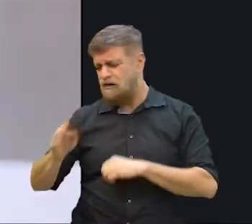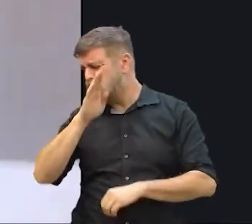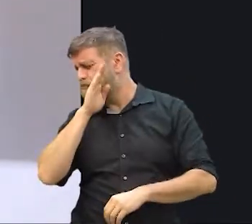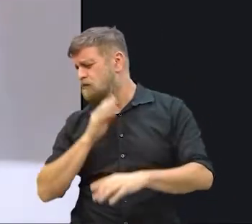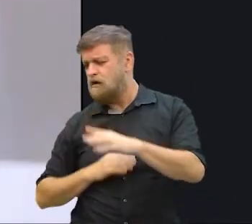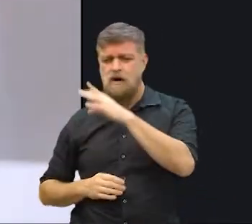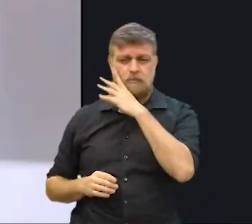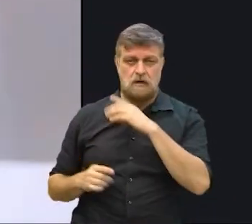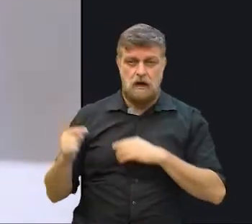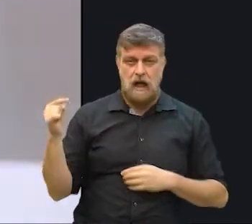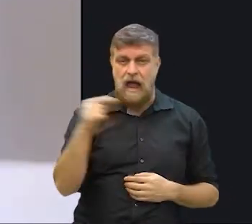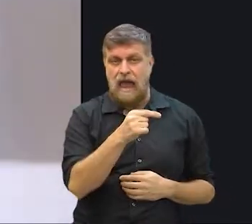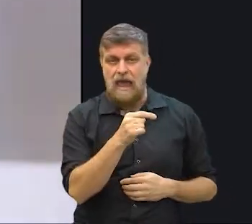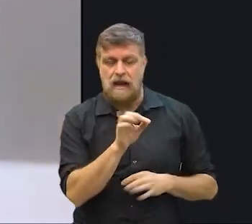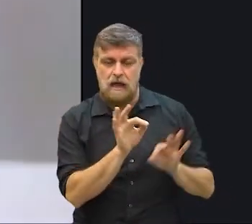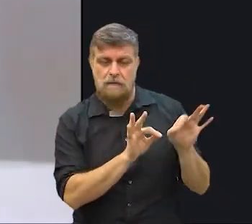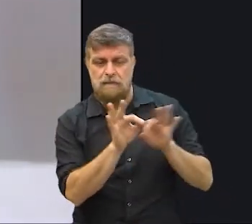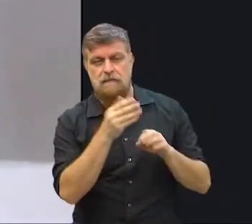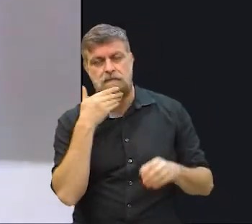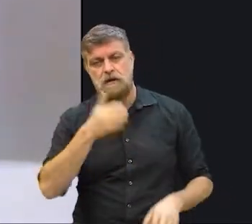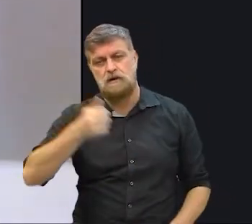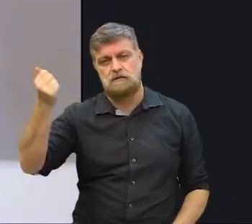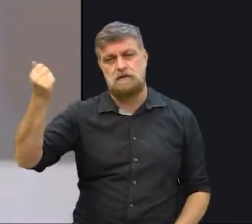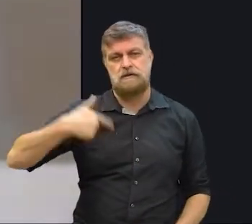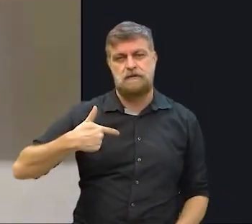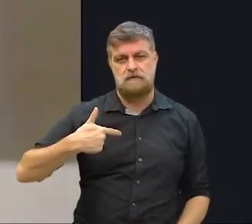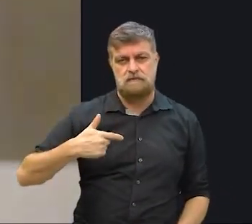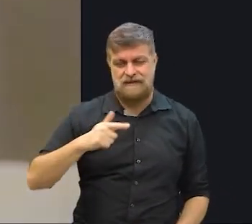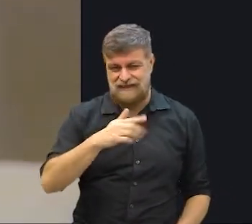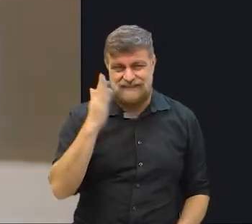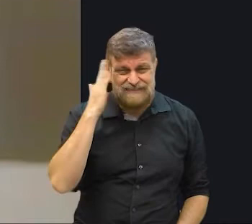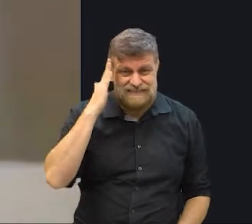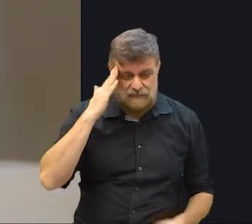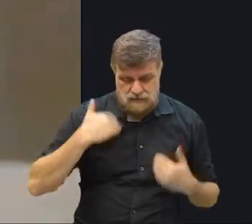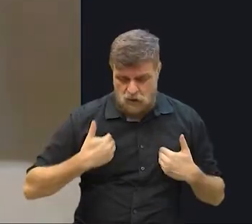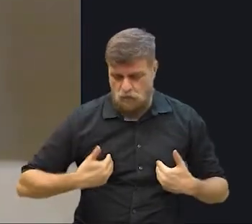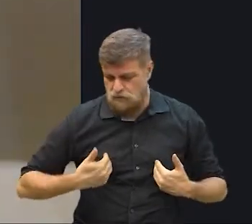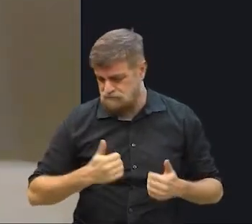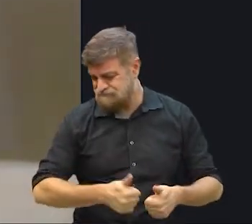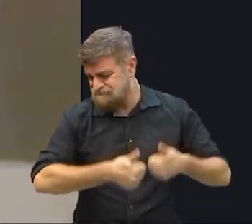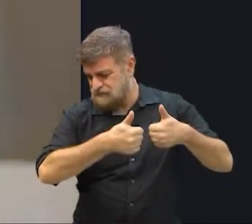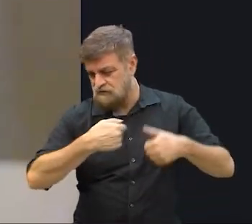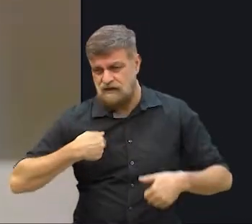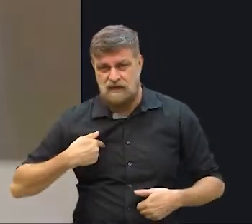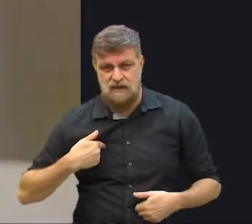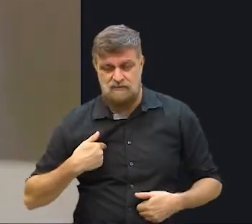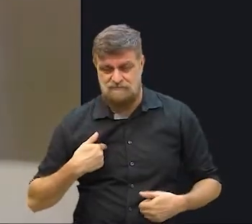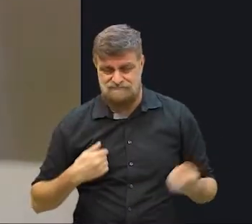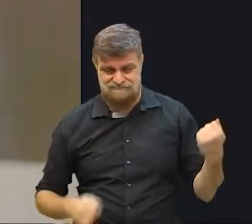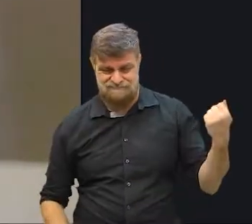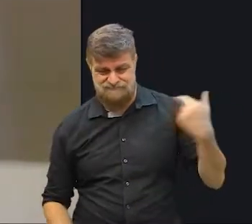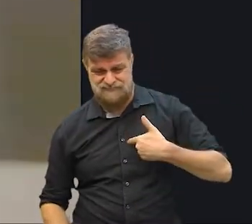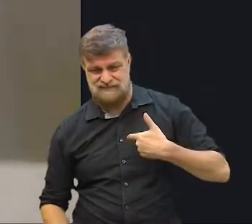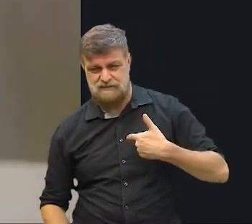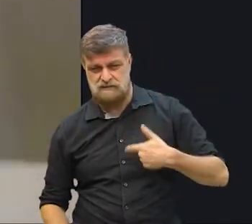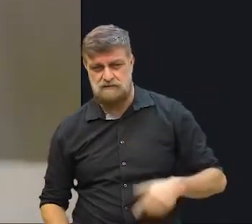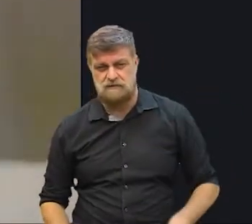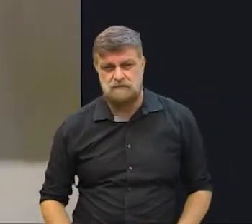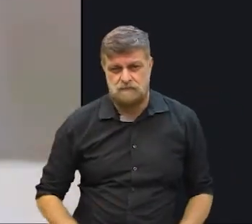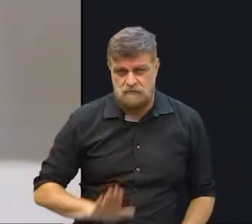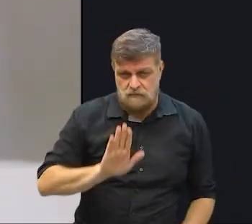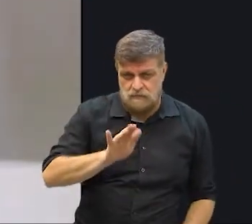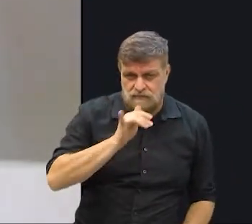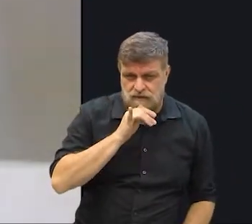eu apanhei tanto, porque ela era mais preparada, tecnicamente, fisicamente, do que